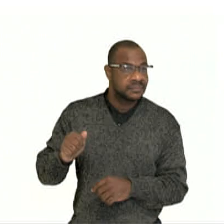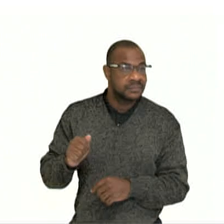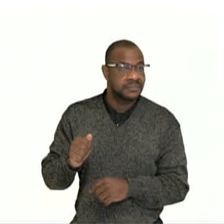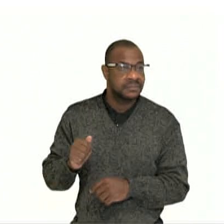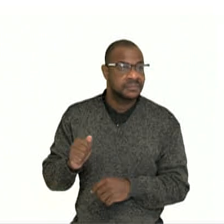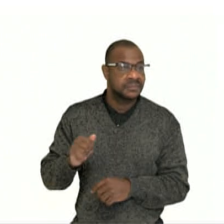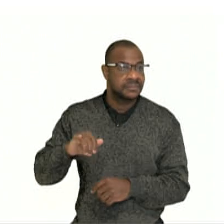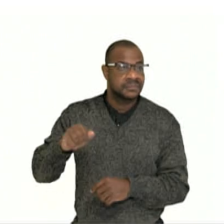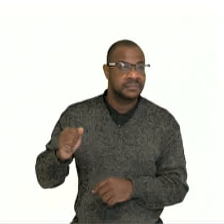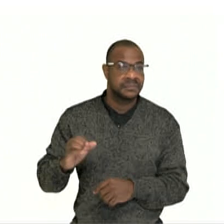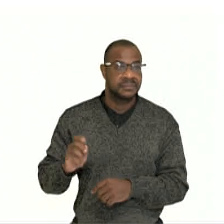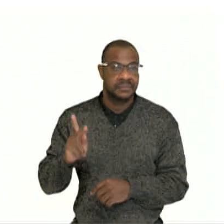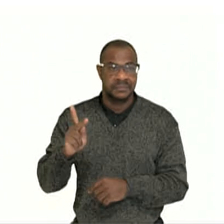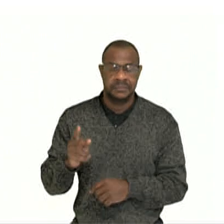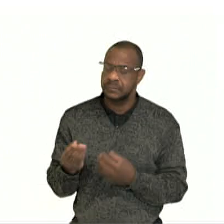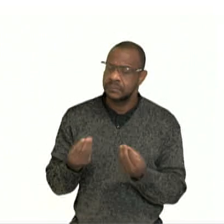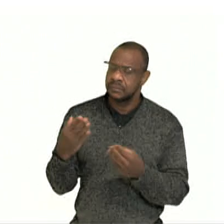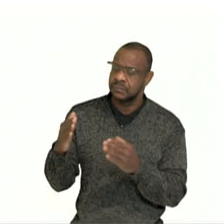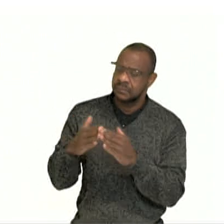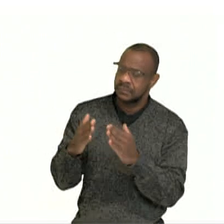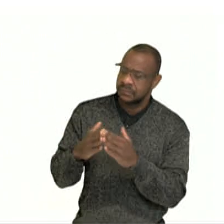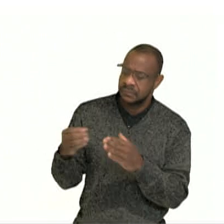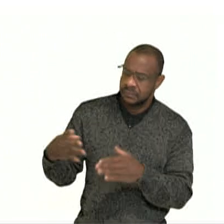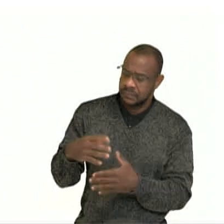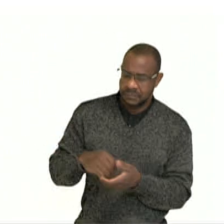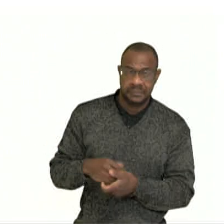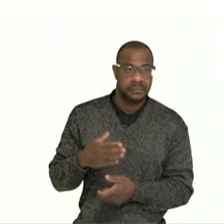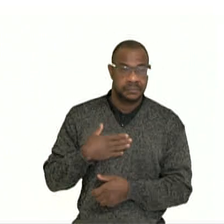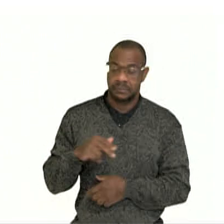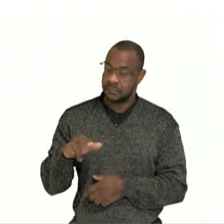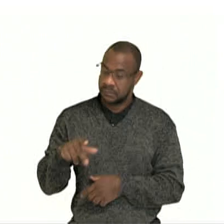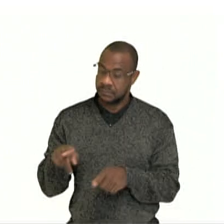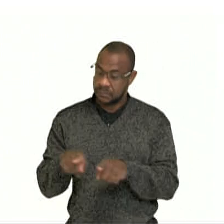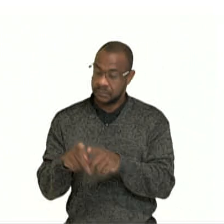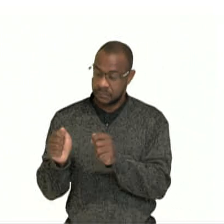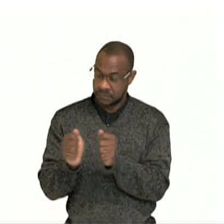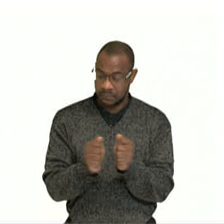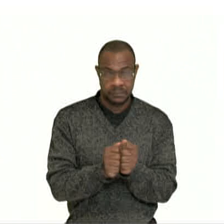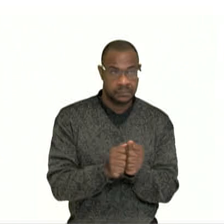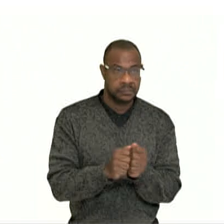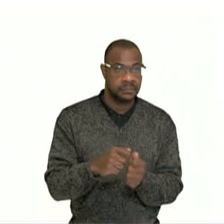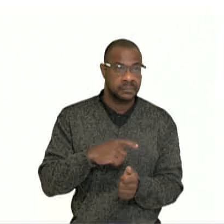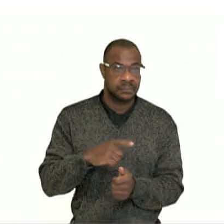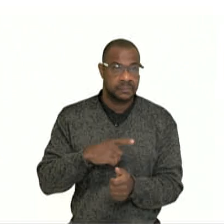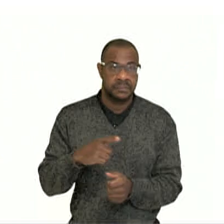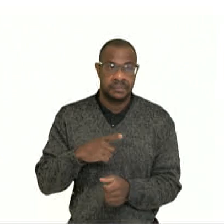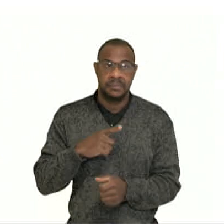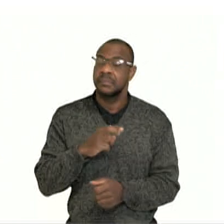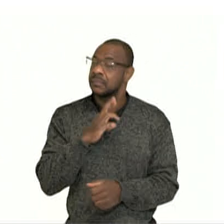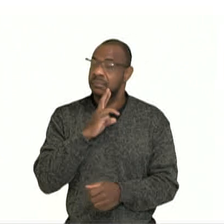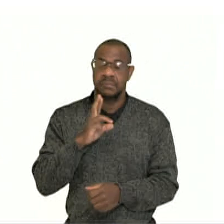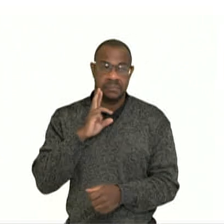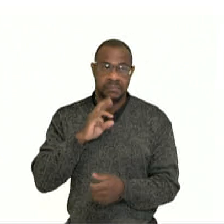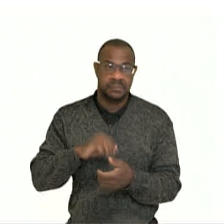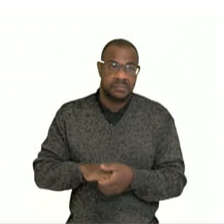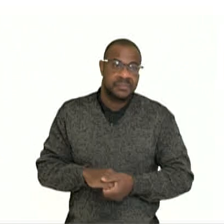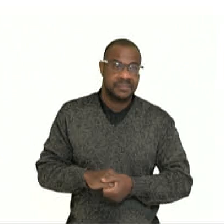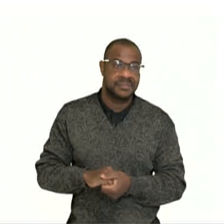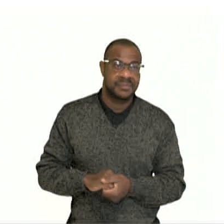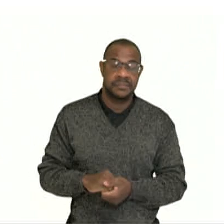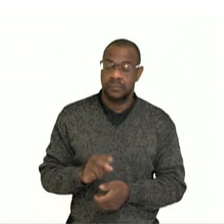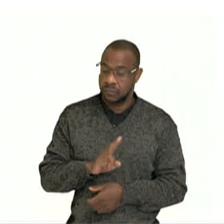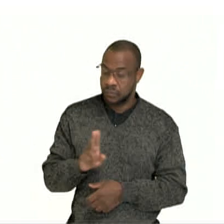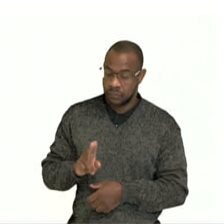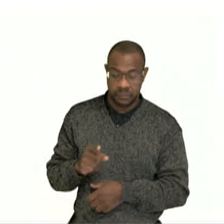irmão está em Dublin também. O nome dele é Rowan Dodd e ele tem um pequeno restaurante. Its name, o